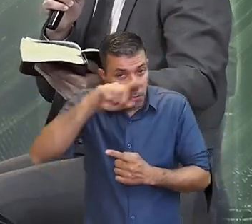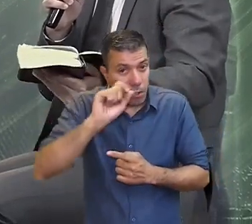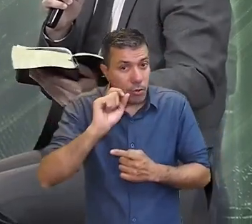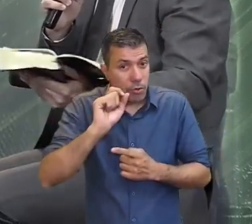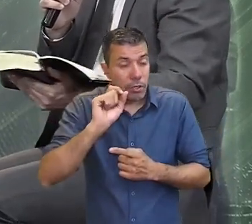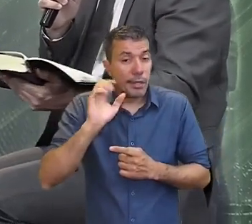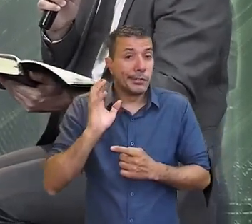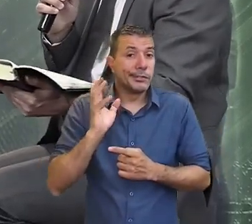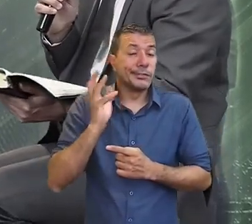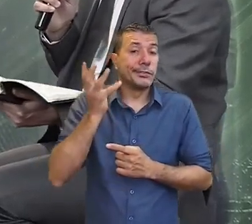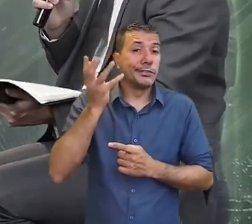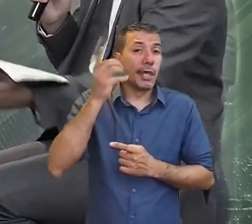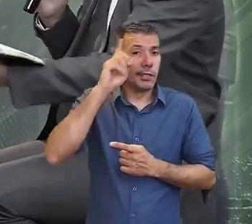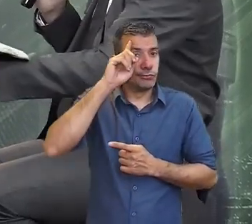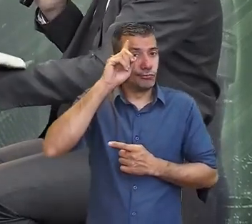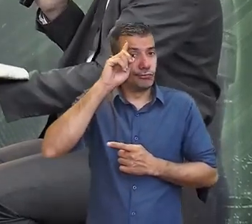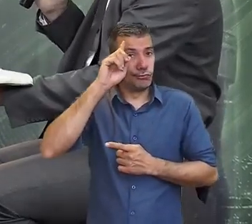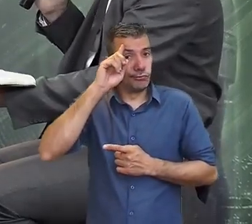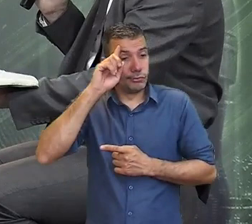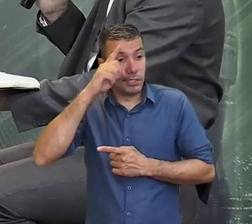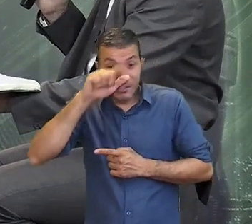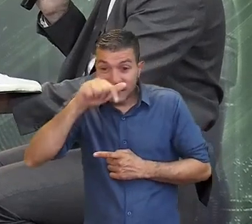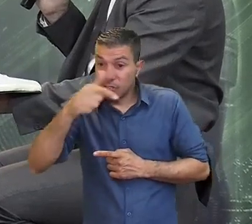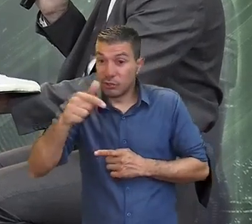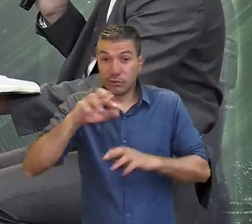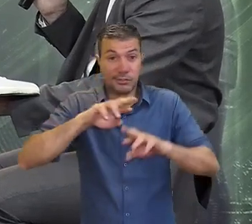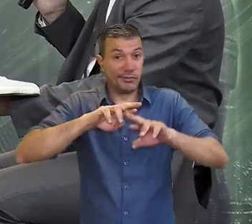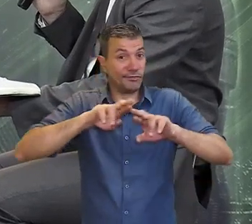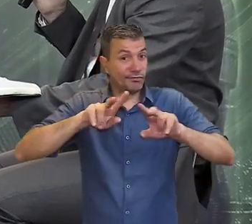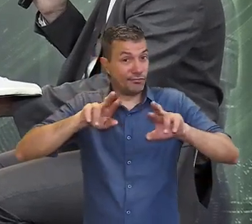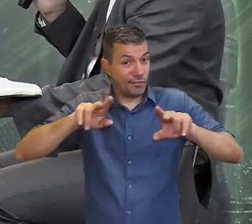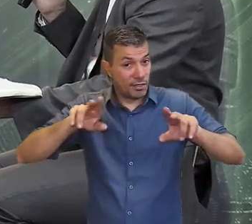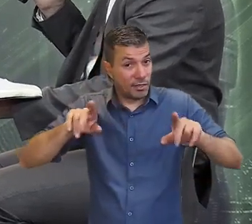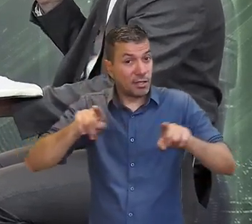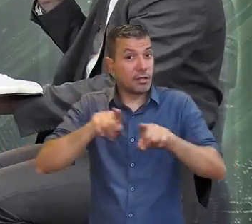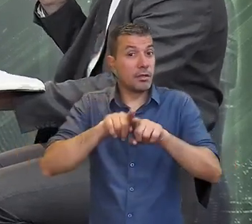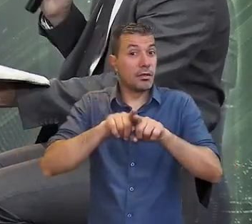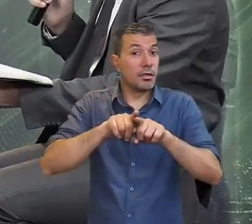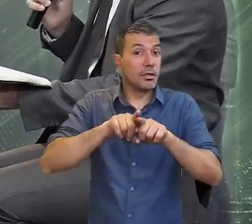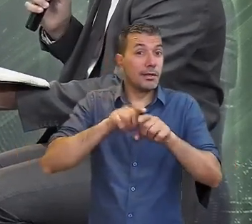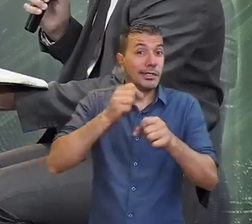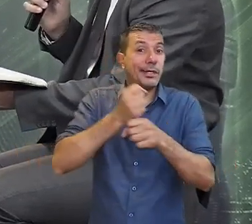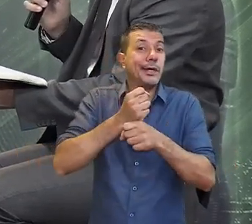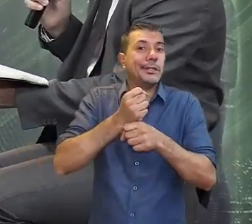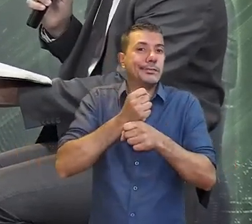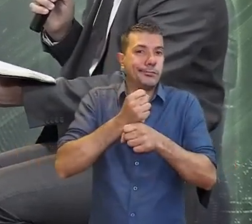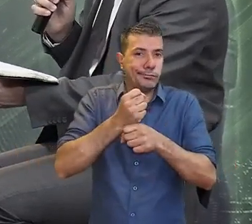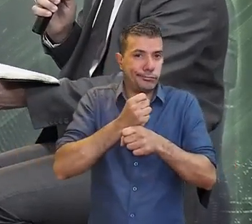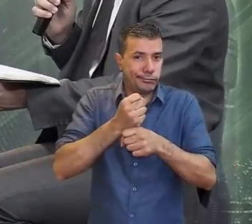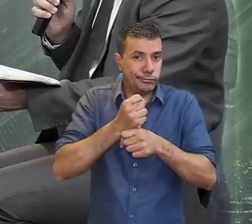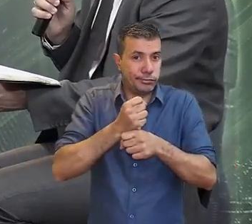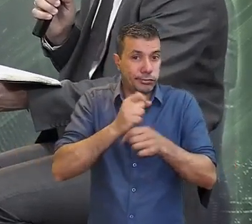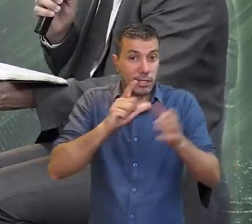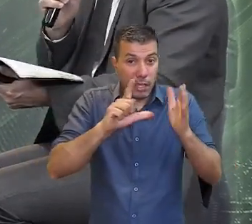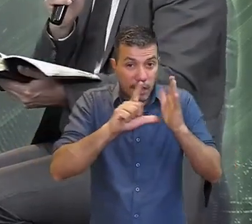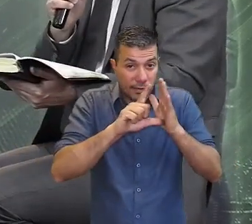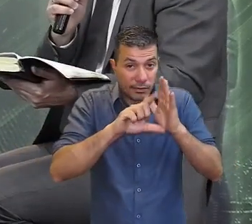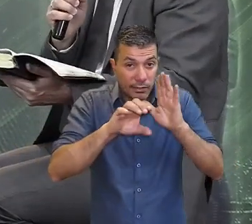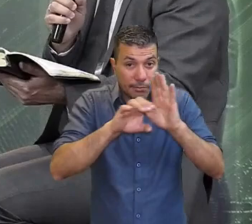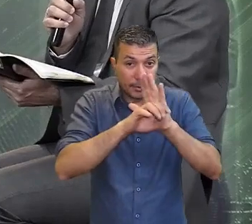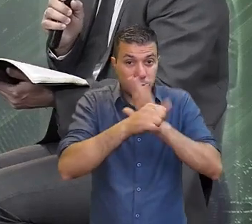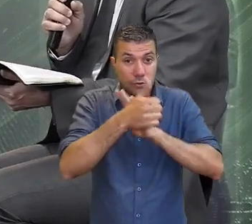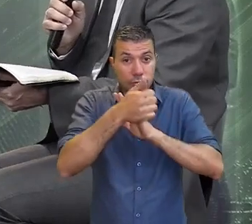que acontecia diariamente, esse outro já era de uma forma diferente, era anualmente. Okay. E Levítico